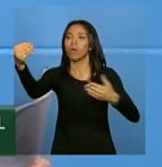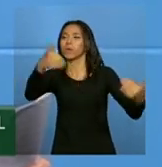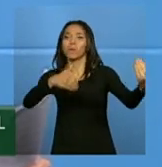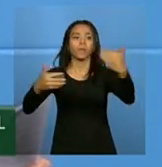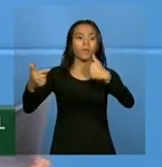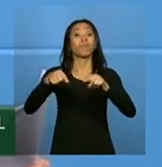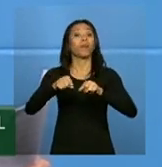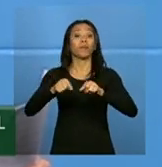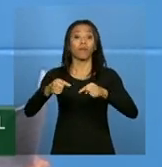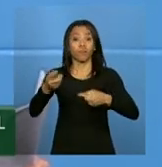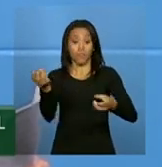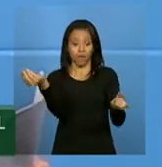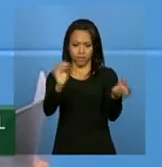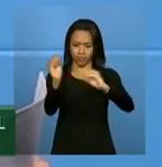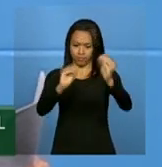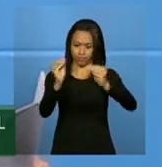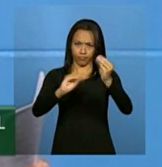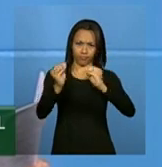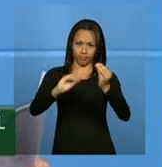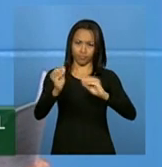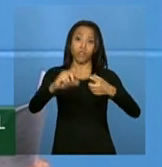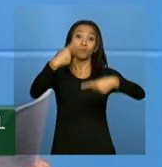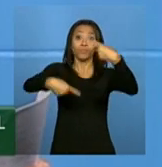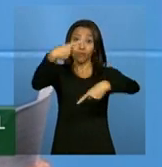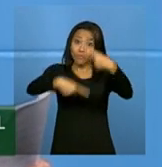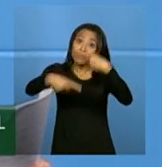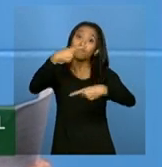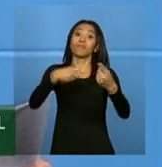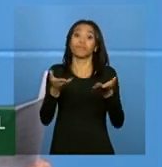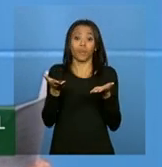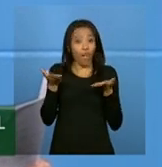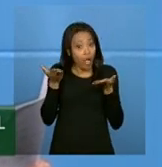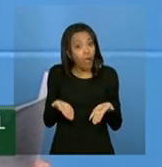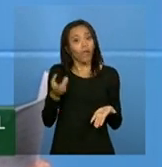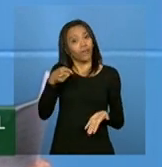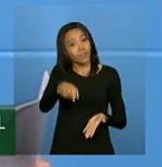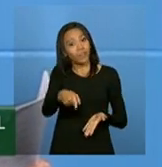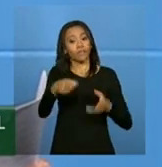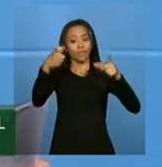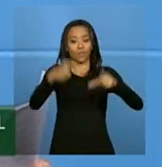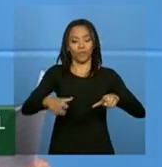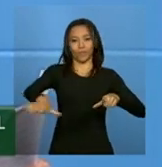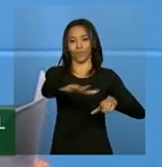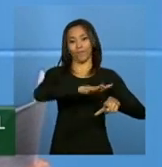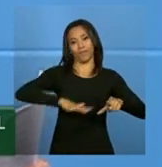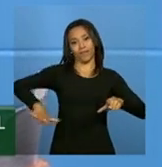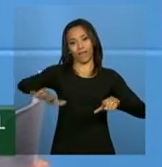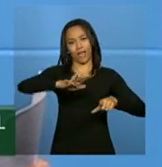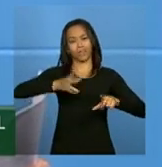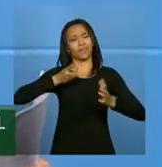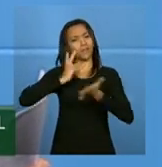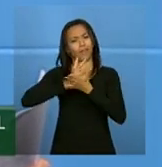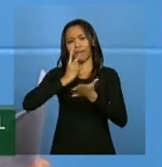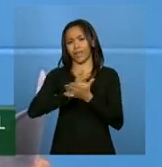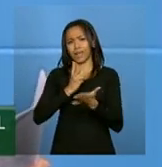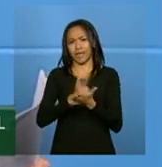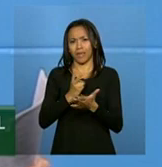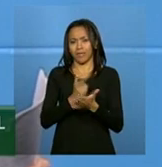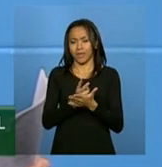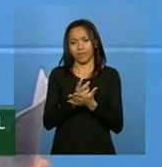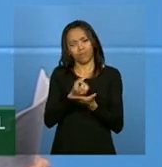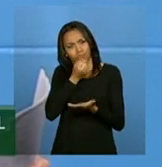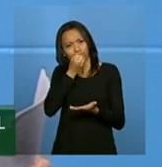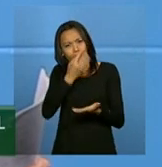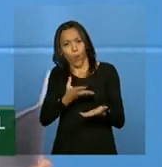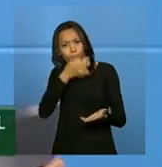para a construção de alternativas. Esse tipo de espaço é um espaço sempre de uma tensão muito